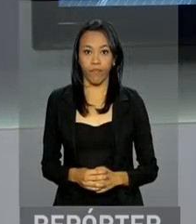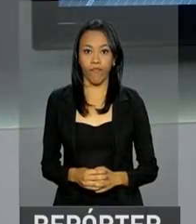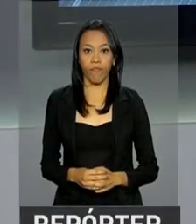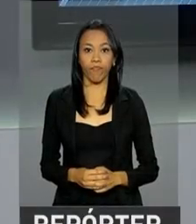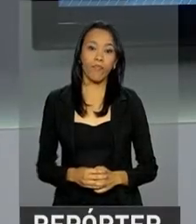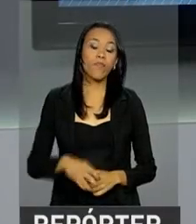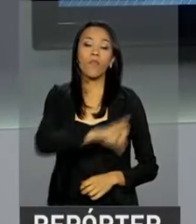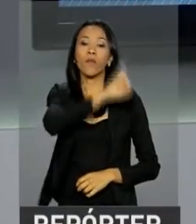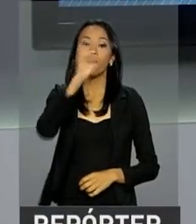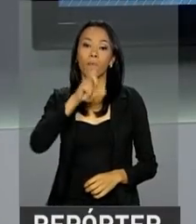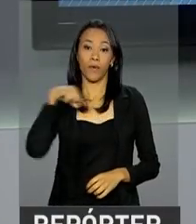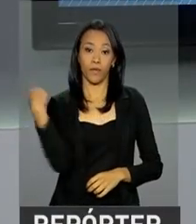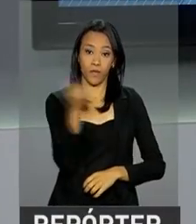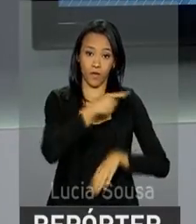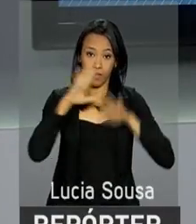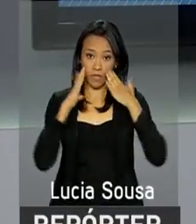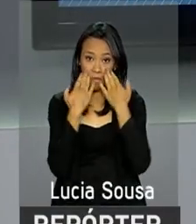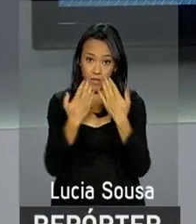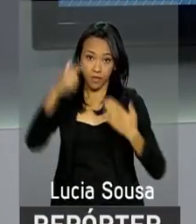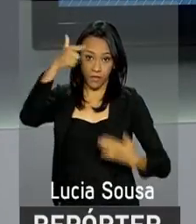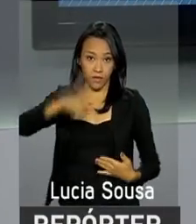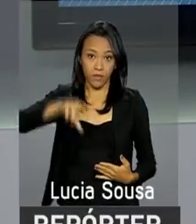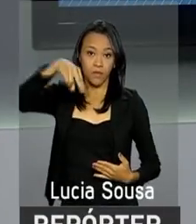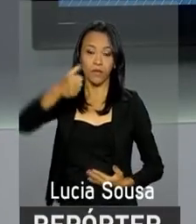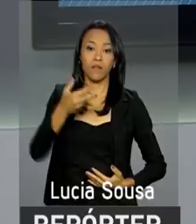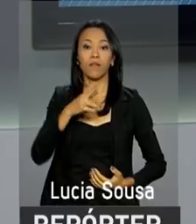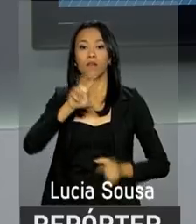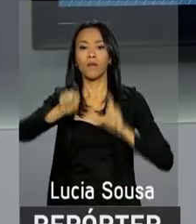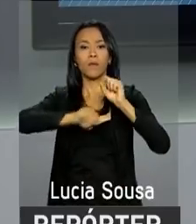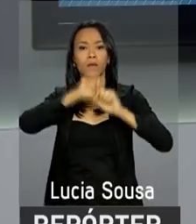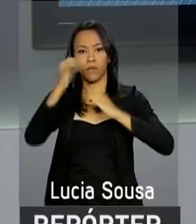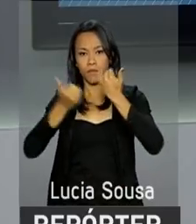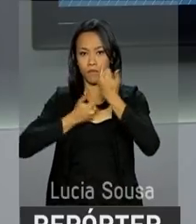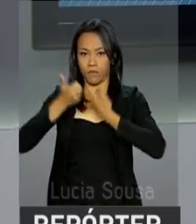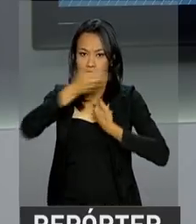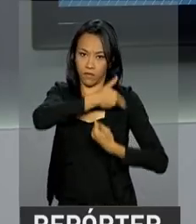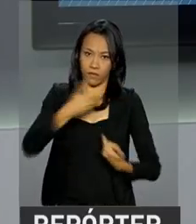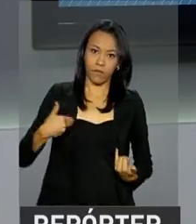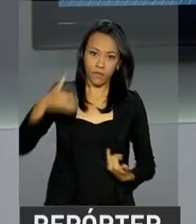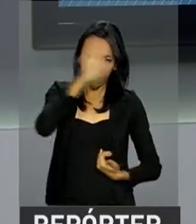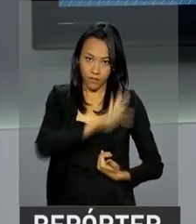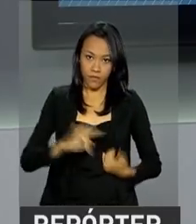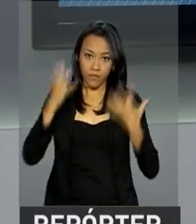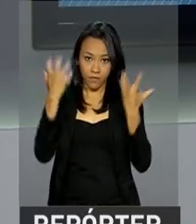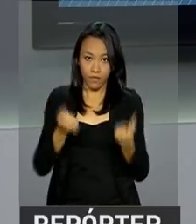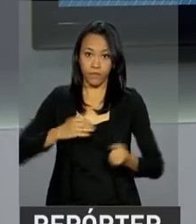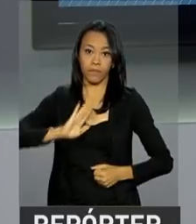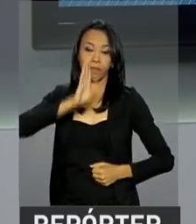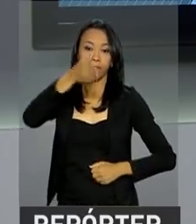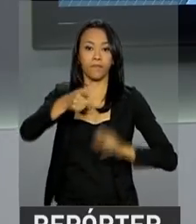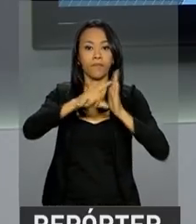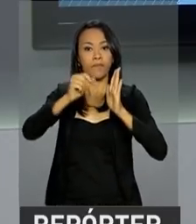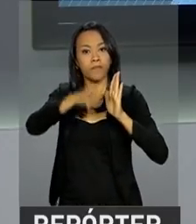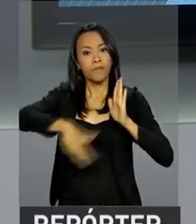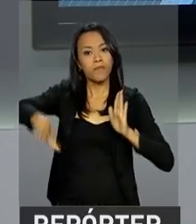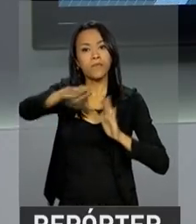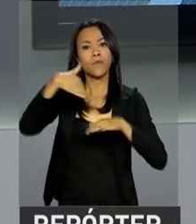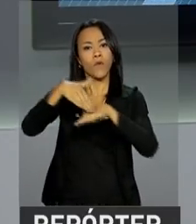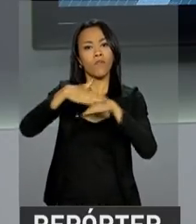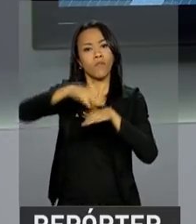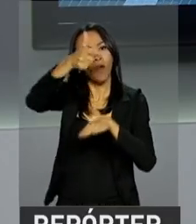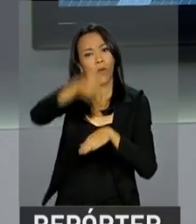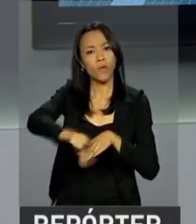olá estamos de volta com o repórter nbr as notícias do governo federal e vamos ao palácio do planalto falar de novo com